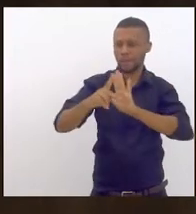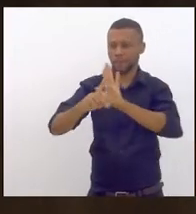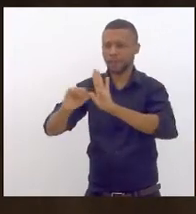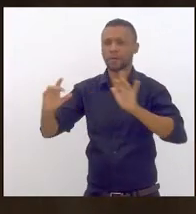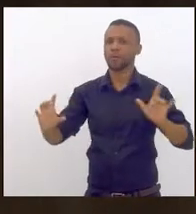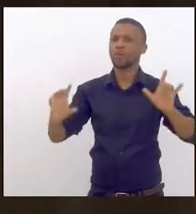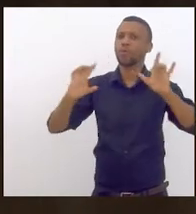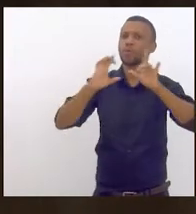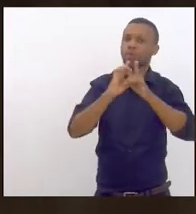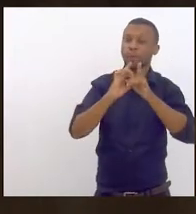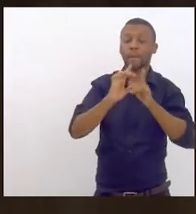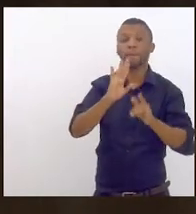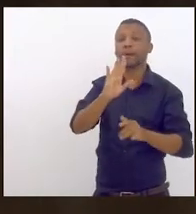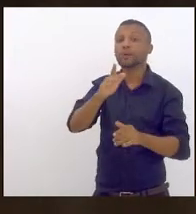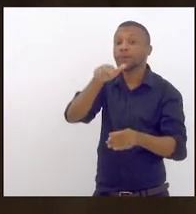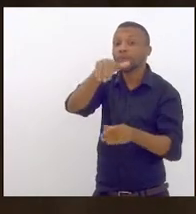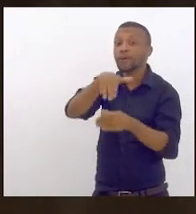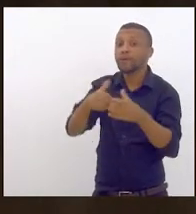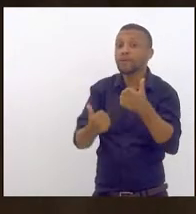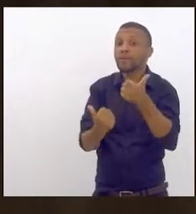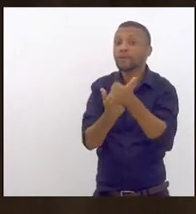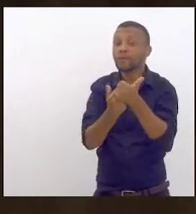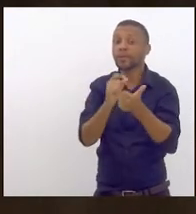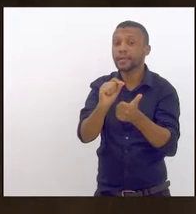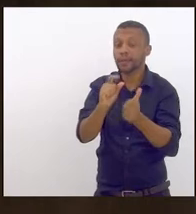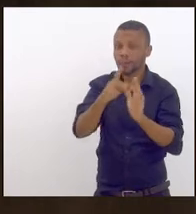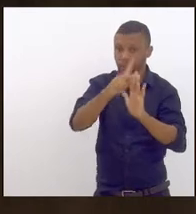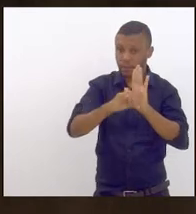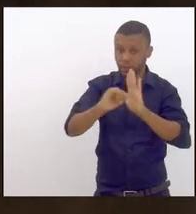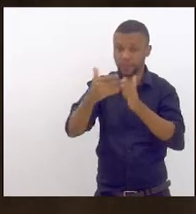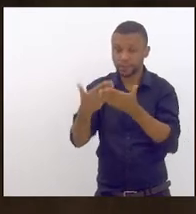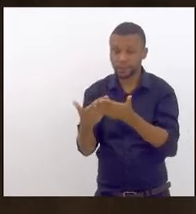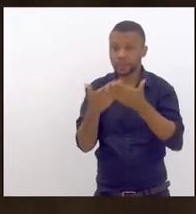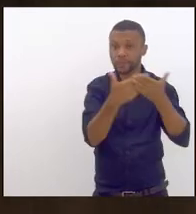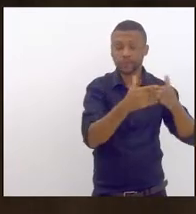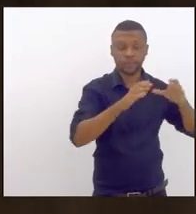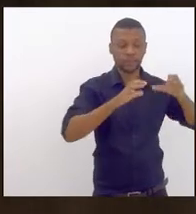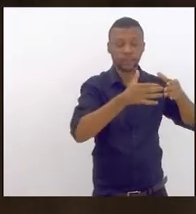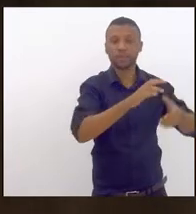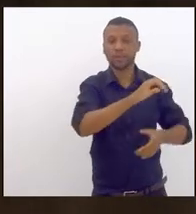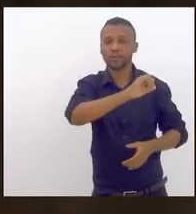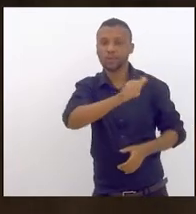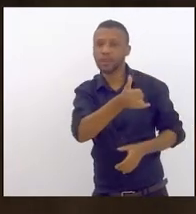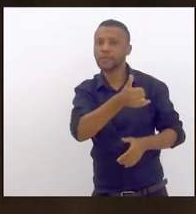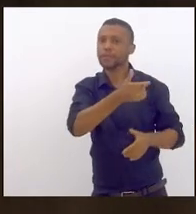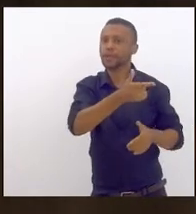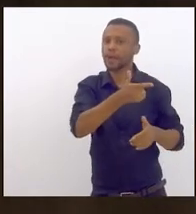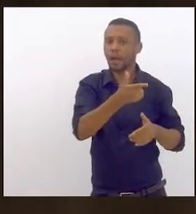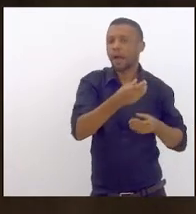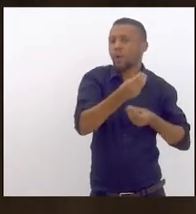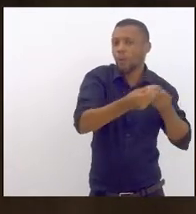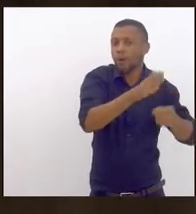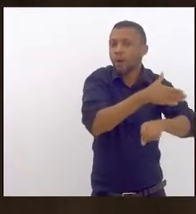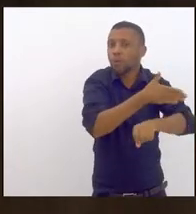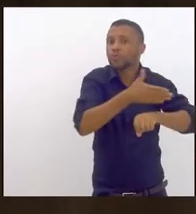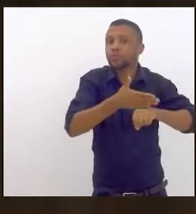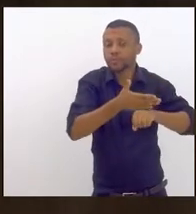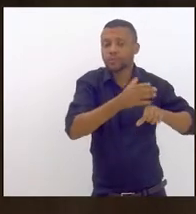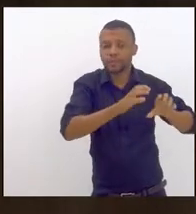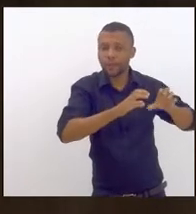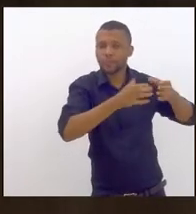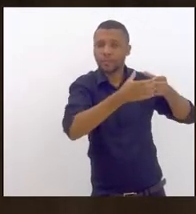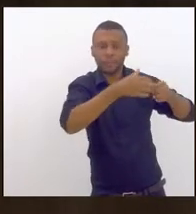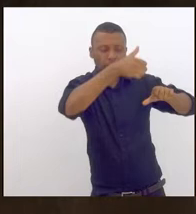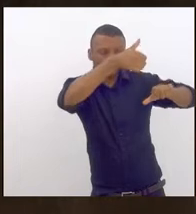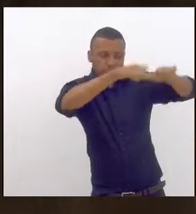Eu estou votando pelo encaminhamento à CCJ, como é a rotina da comissão, para a CCJ decidir se